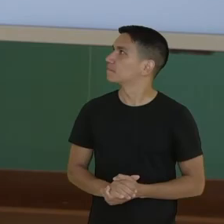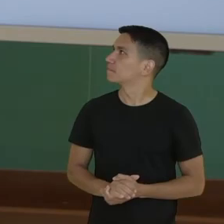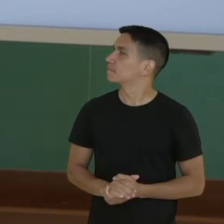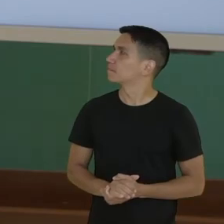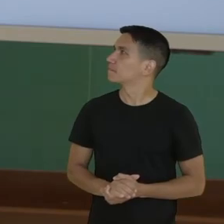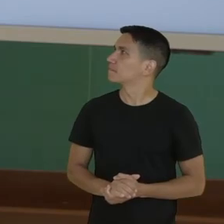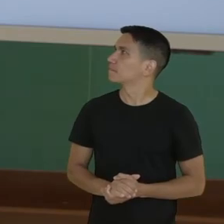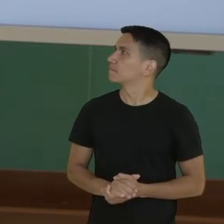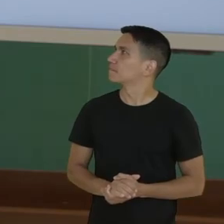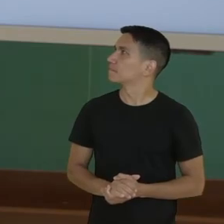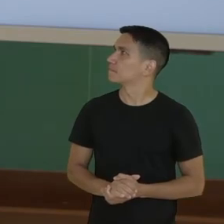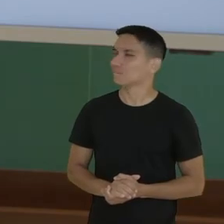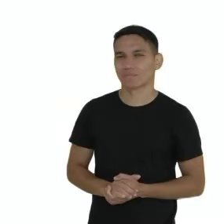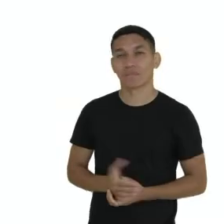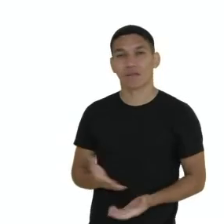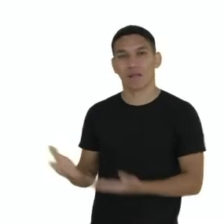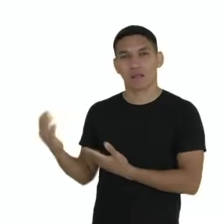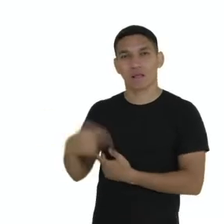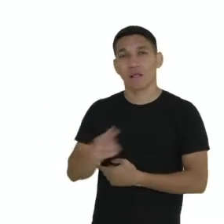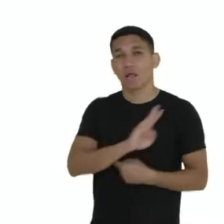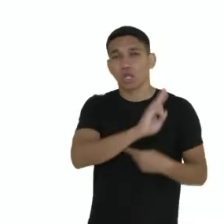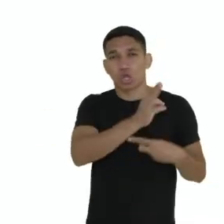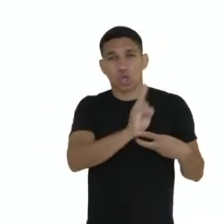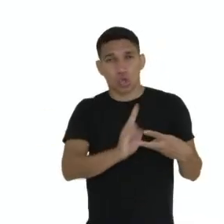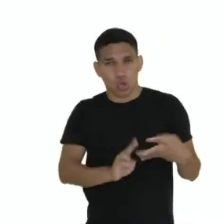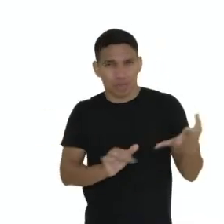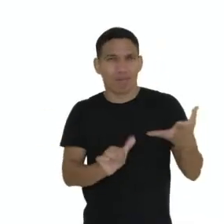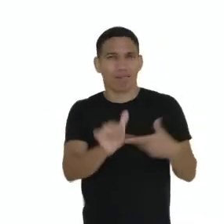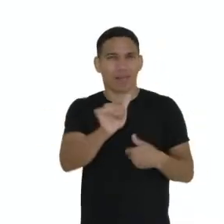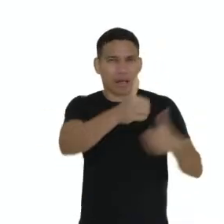e perfluorocarboneto, né? O famoso